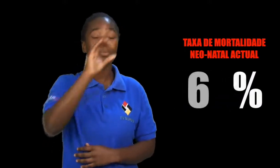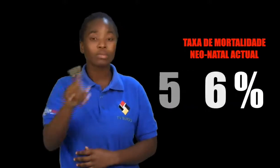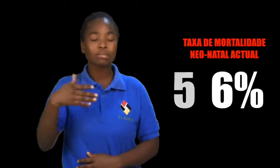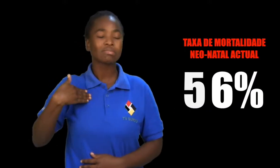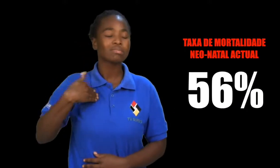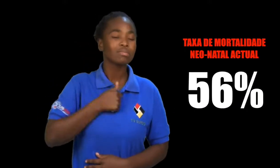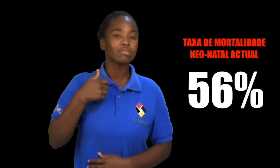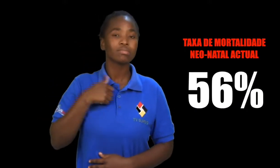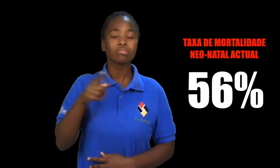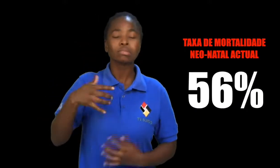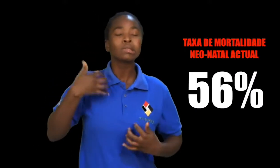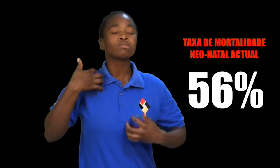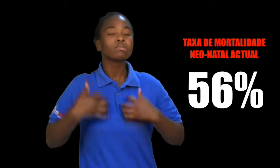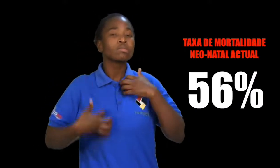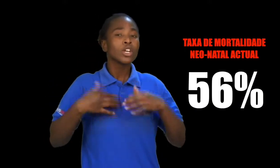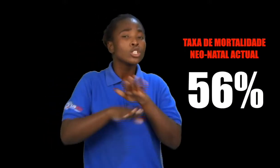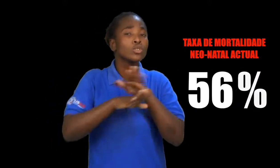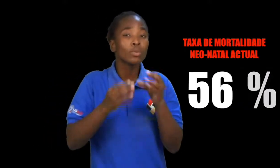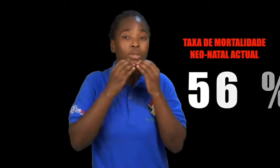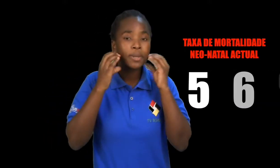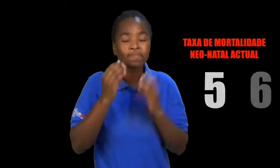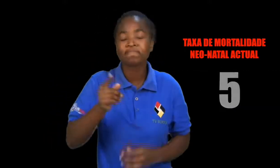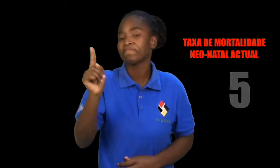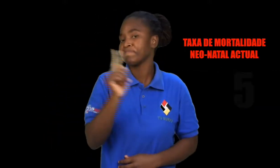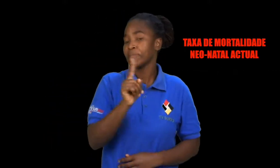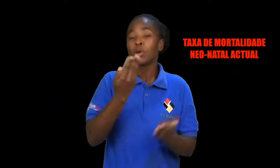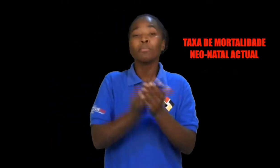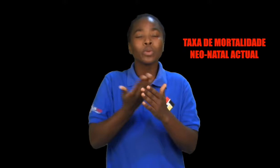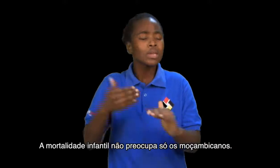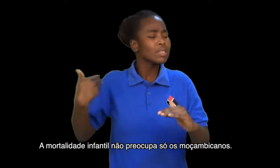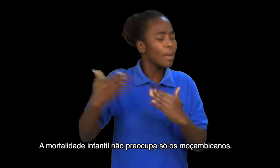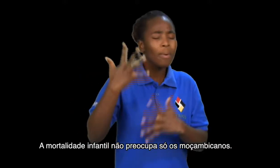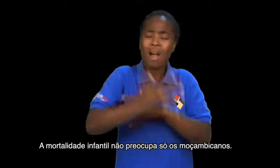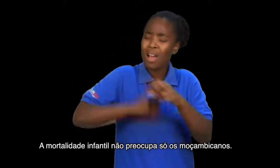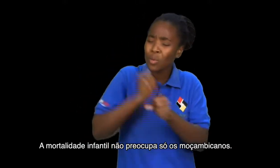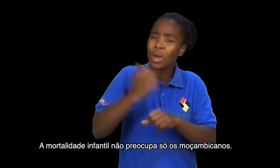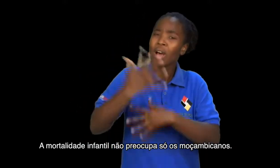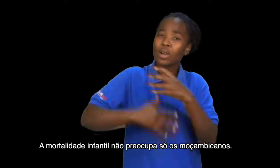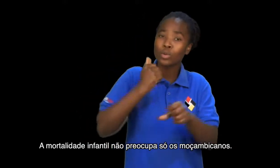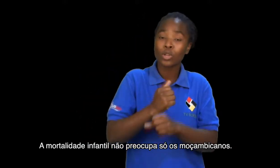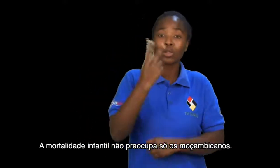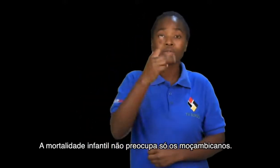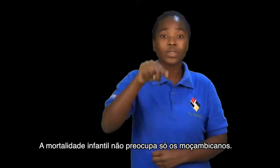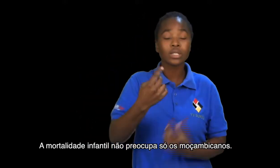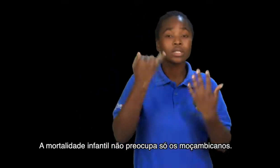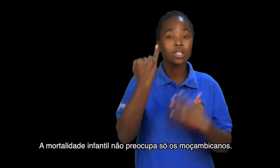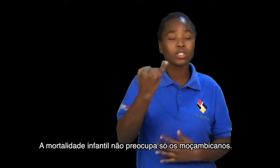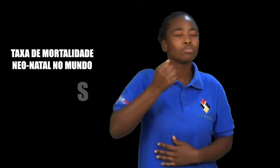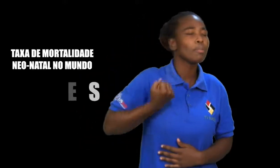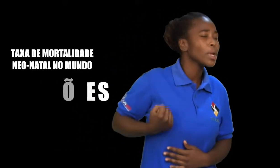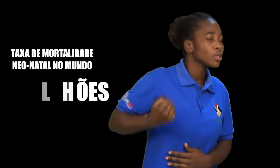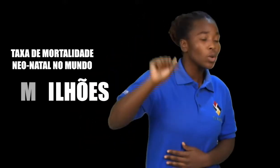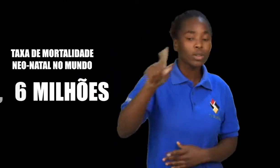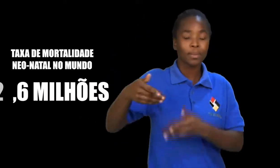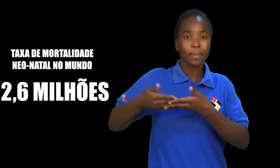mortalidade neonatal está situada em 56%. A mortalidade infantil não preocupa só os